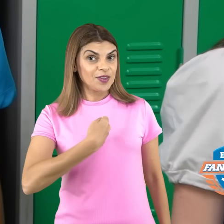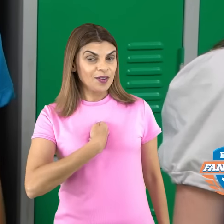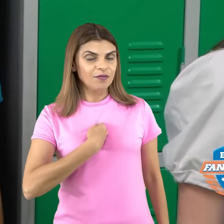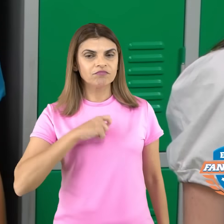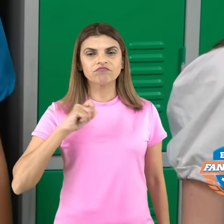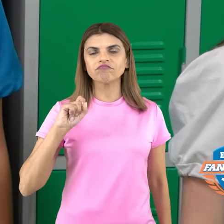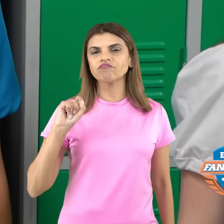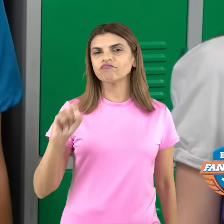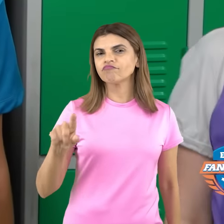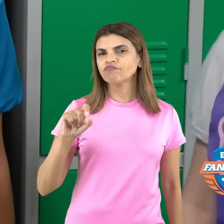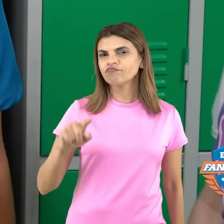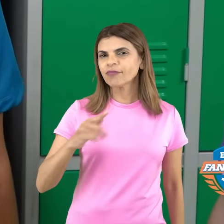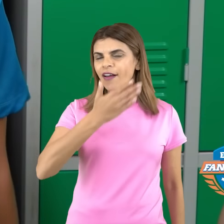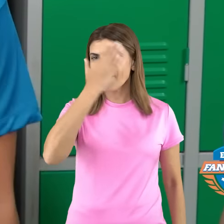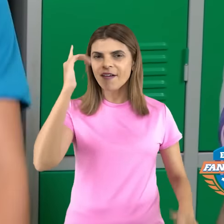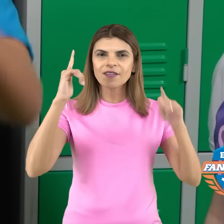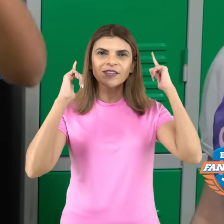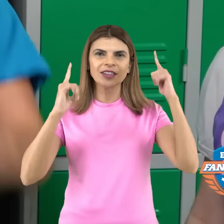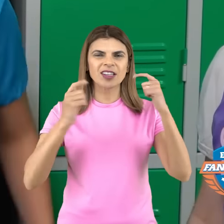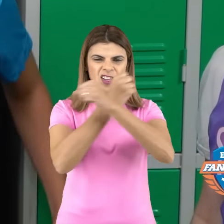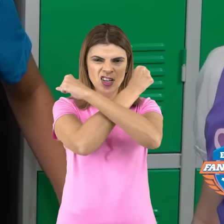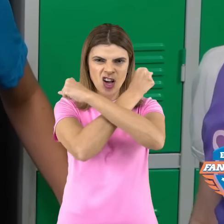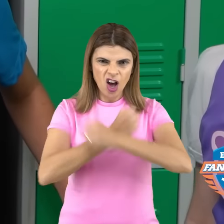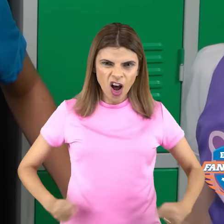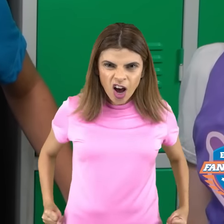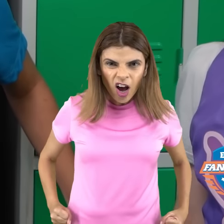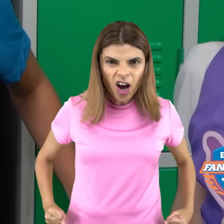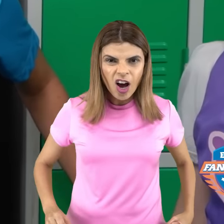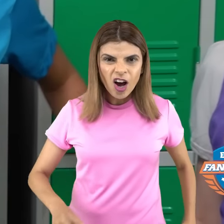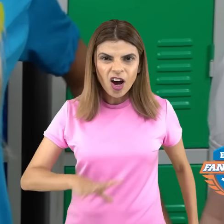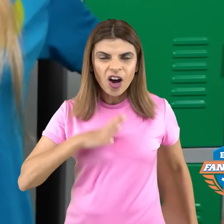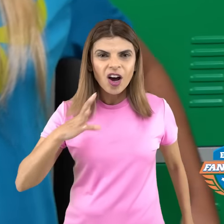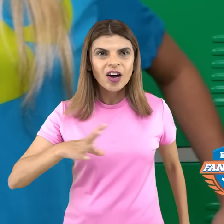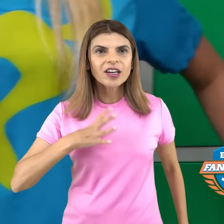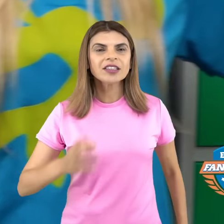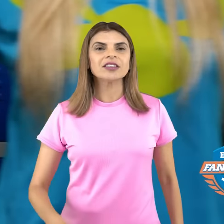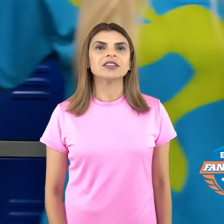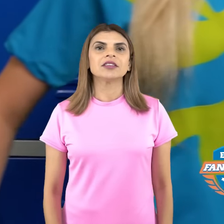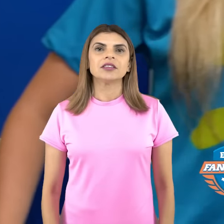Eu sou o Aventureiro Azul e eu tenho a coragem!